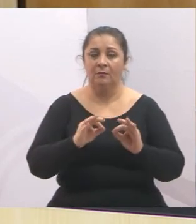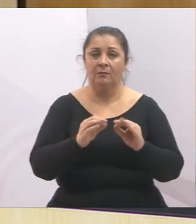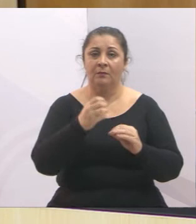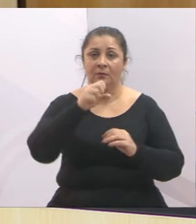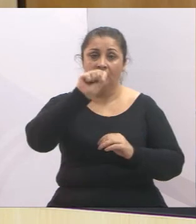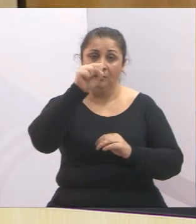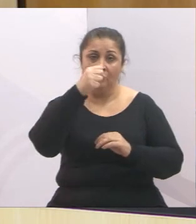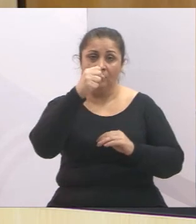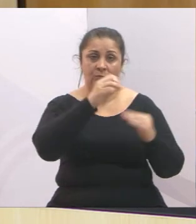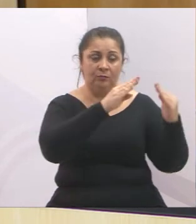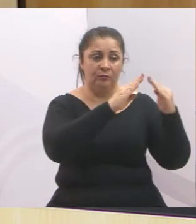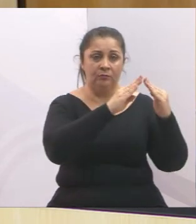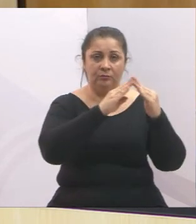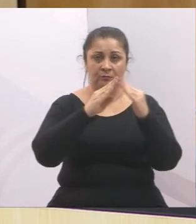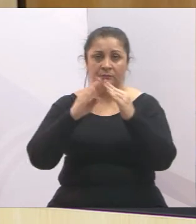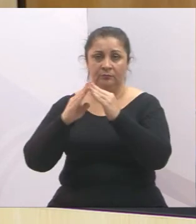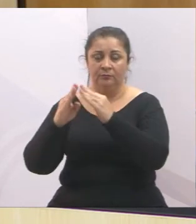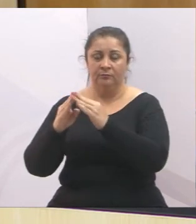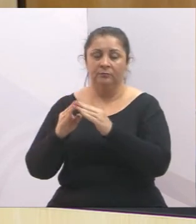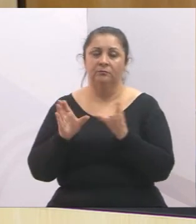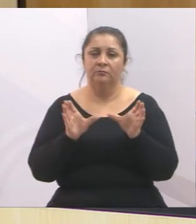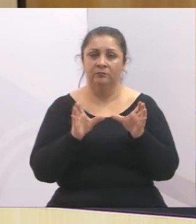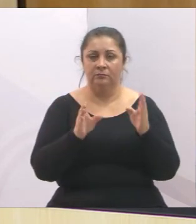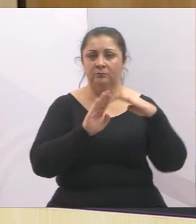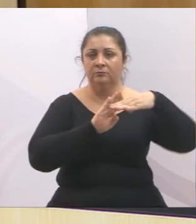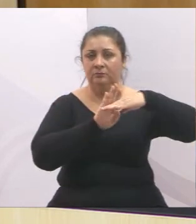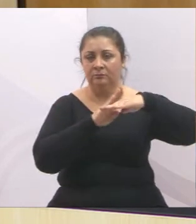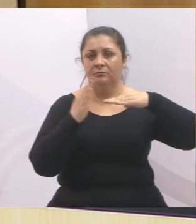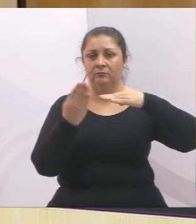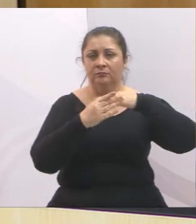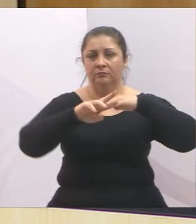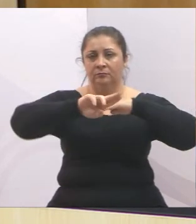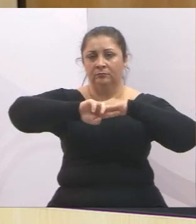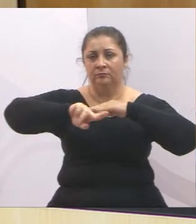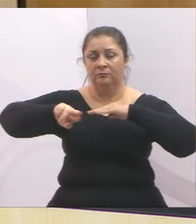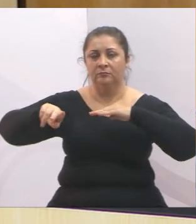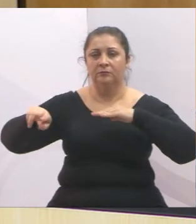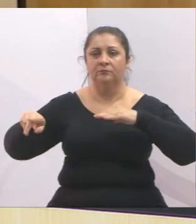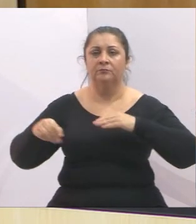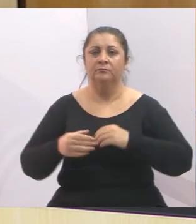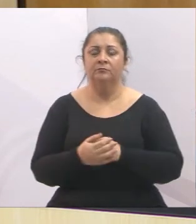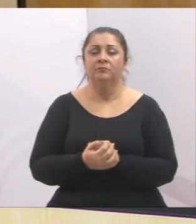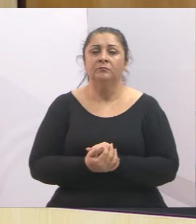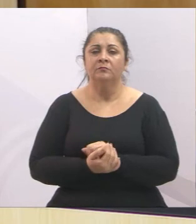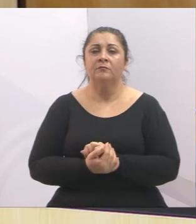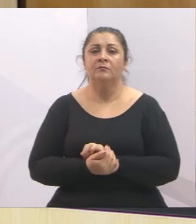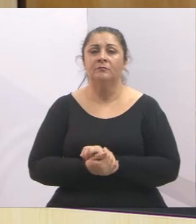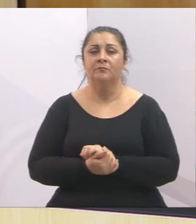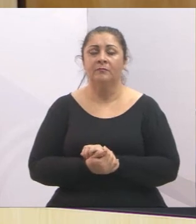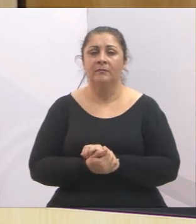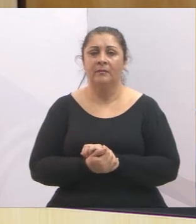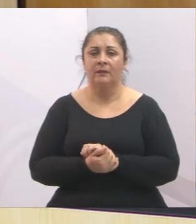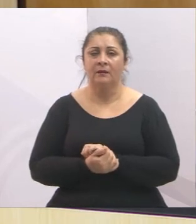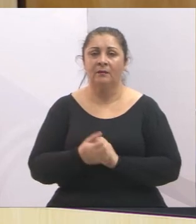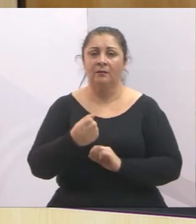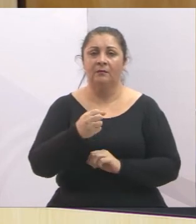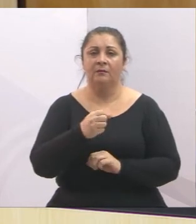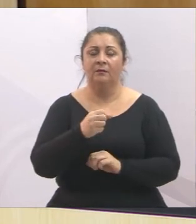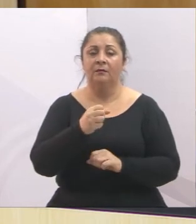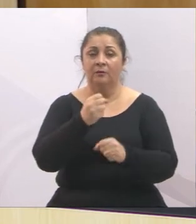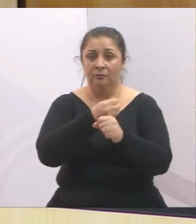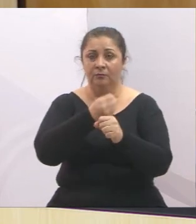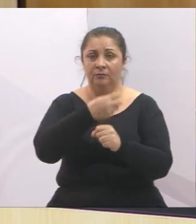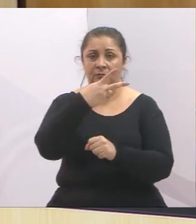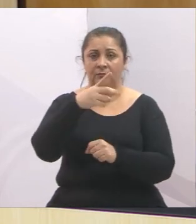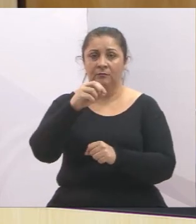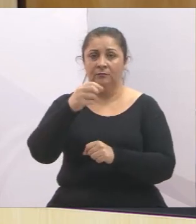Santo Antônio da Boa Vista, condomínio Samambaias, Acácias, apartamento, e Araucárias, casa, no ano de 2011, no